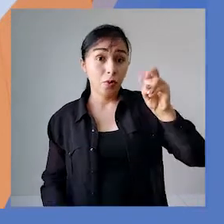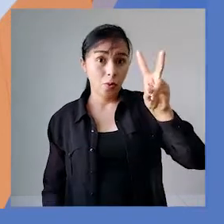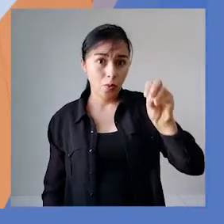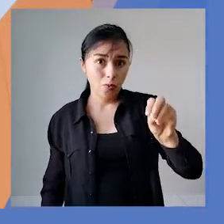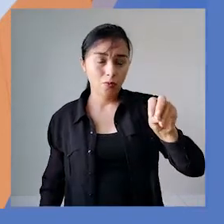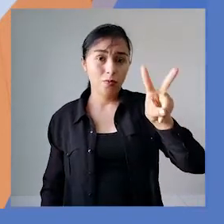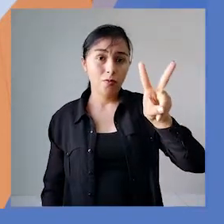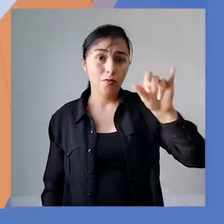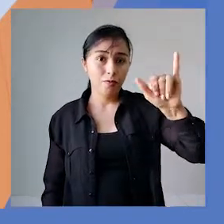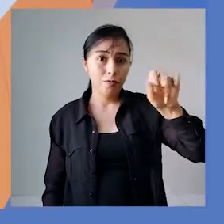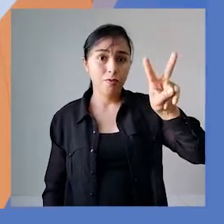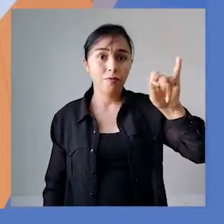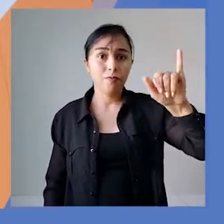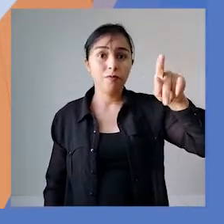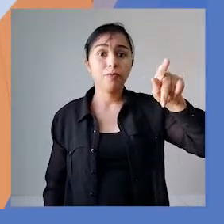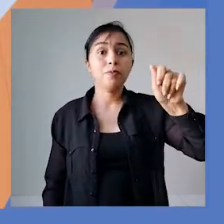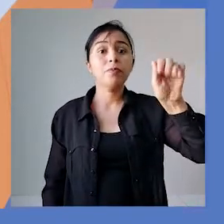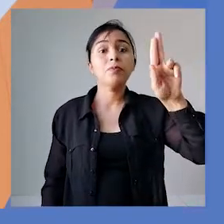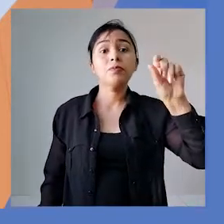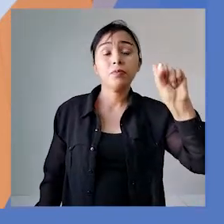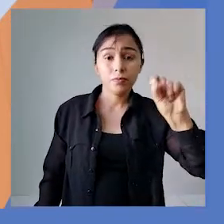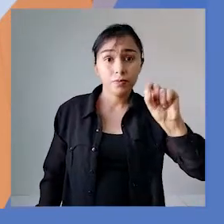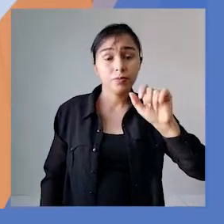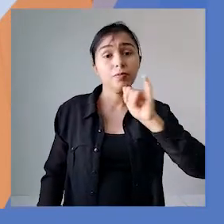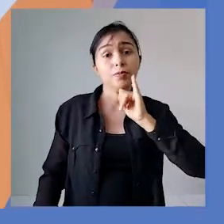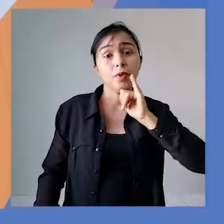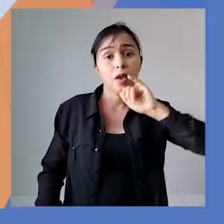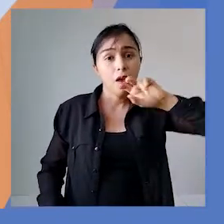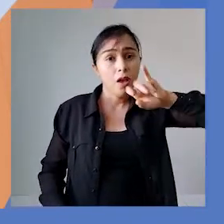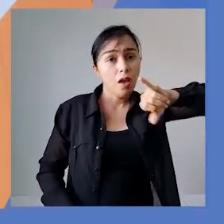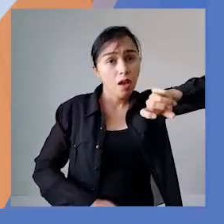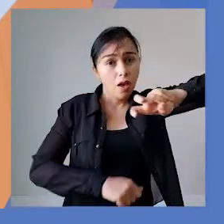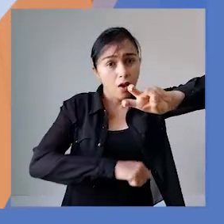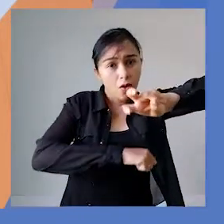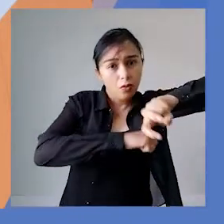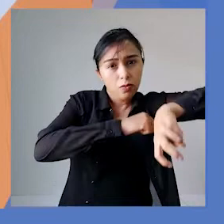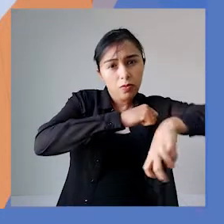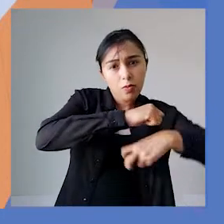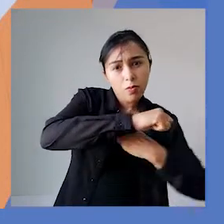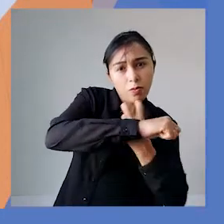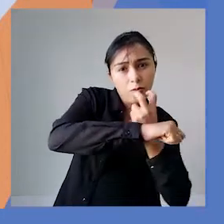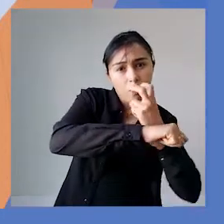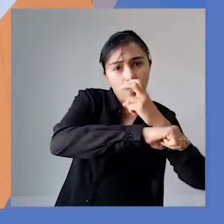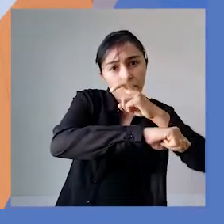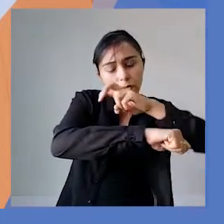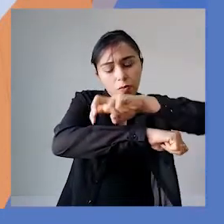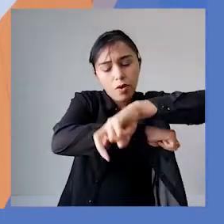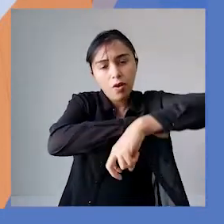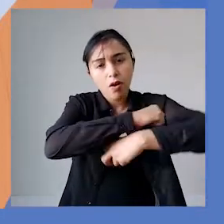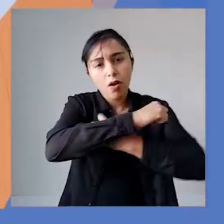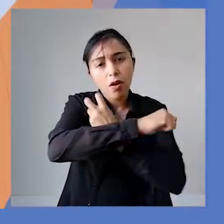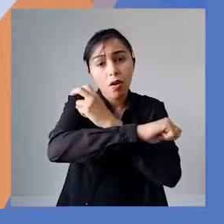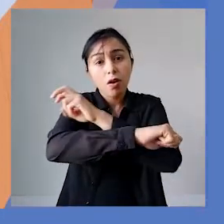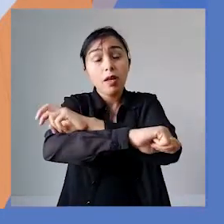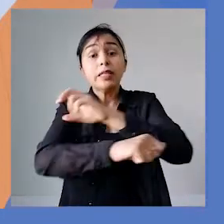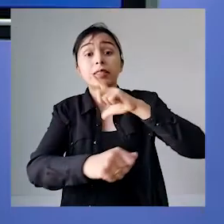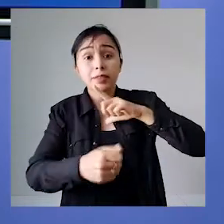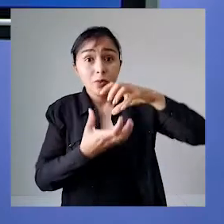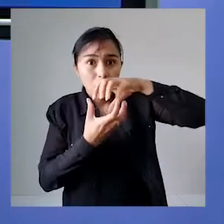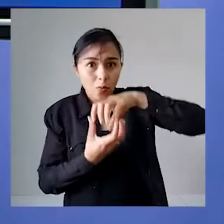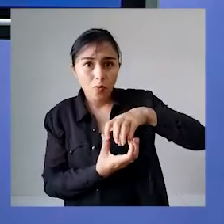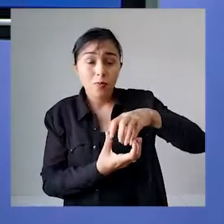dessa jiboia, esse ovo ele permanece dentro do corpo da fêmea, o animal se desenvolve lá dentro e só depois ele é